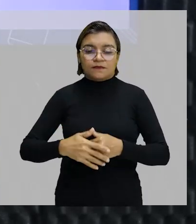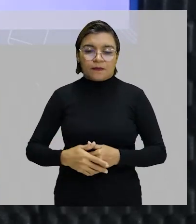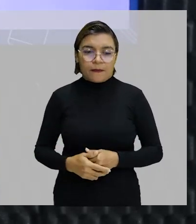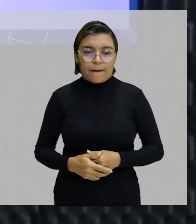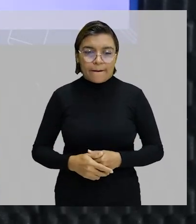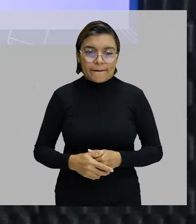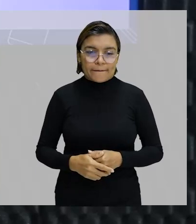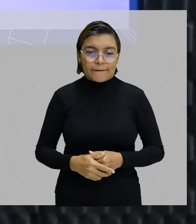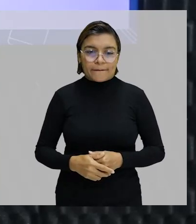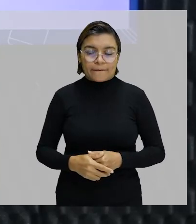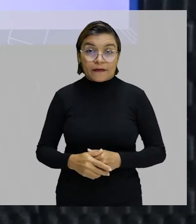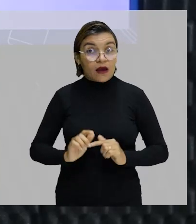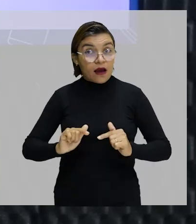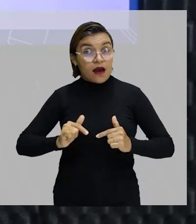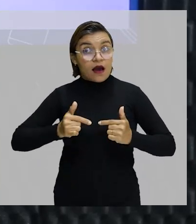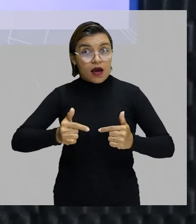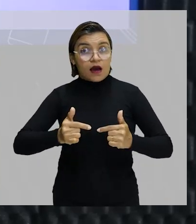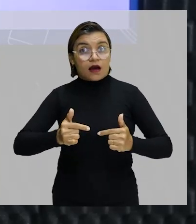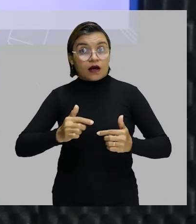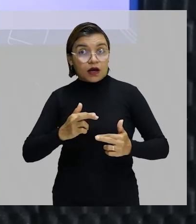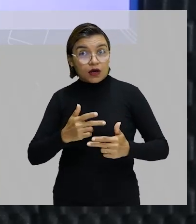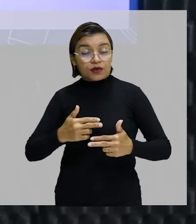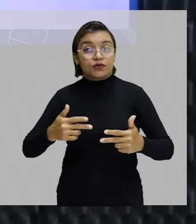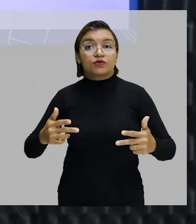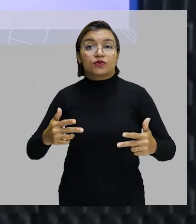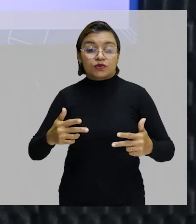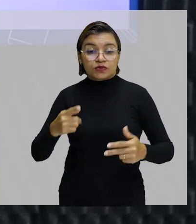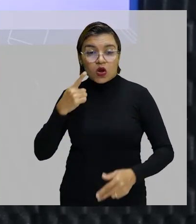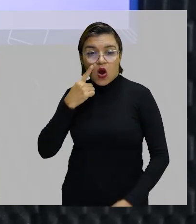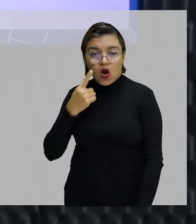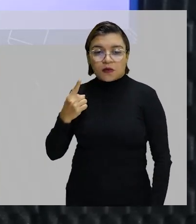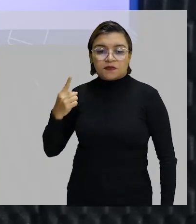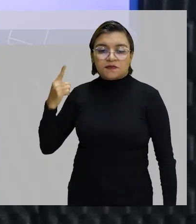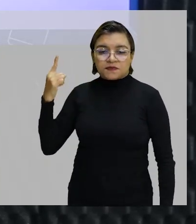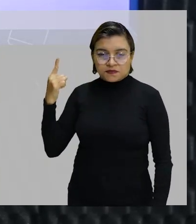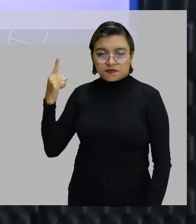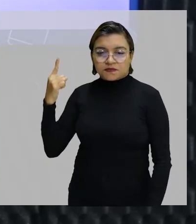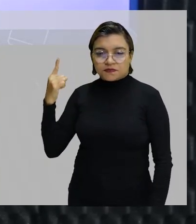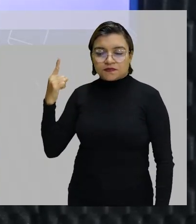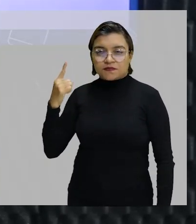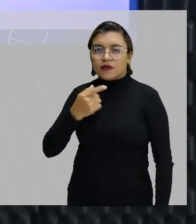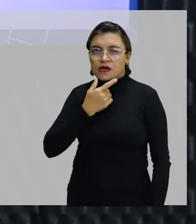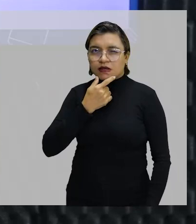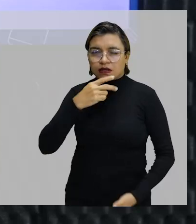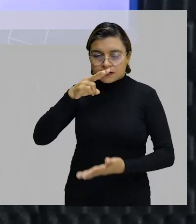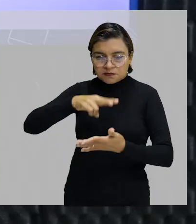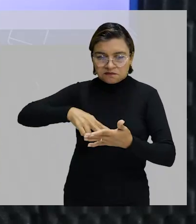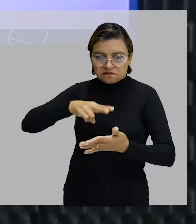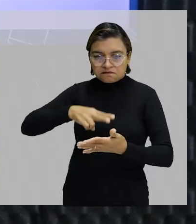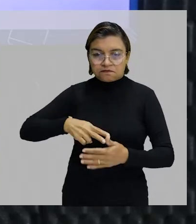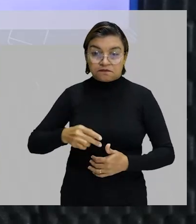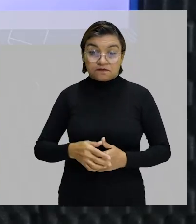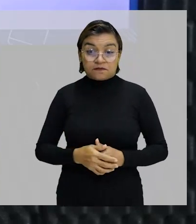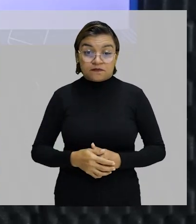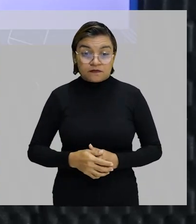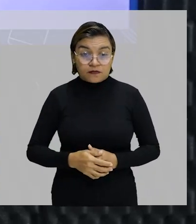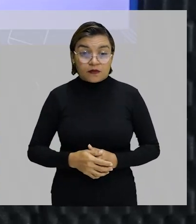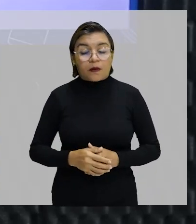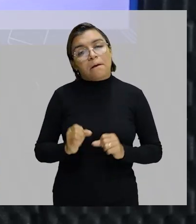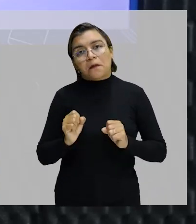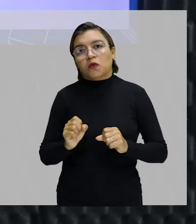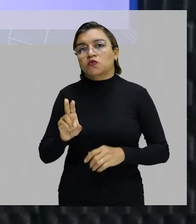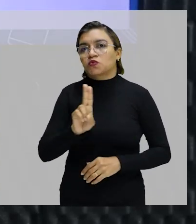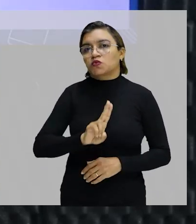desenvolvimento. Essas ações, actions that ended sometime in the past, pode usar